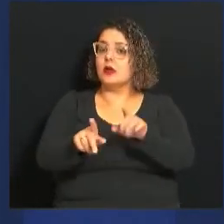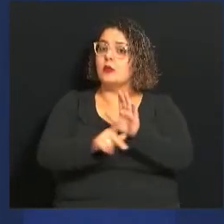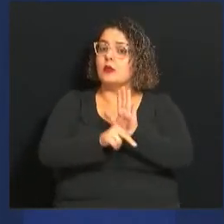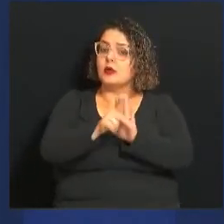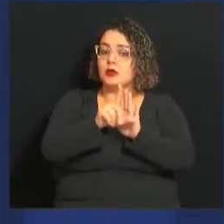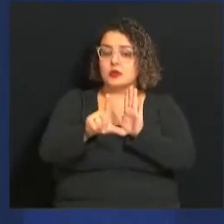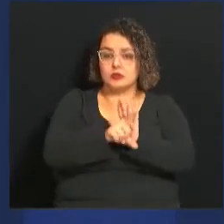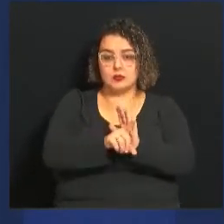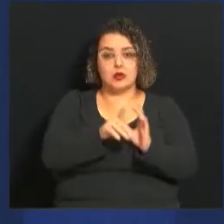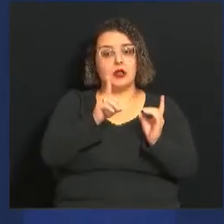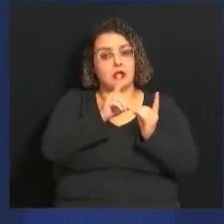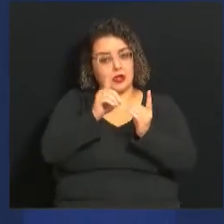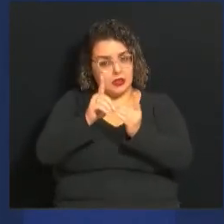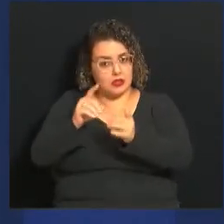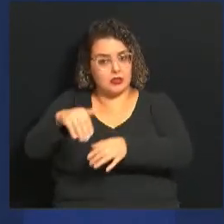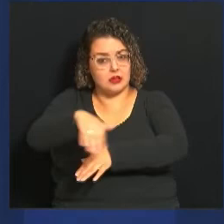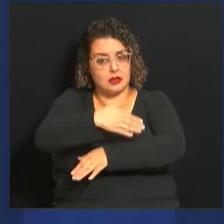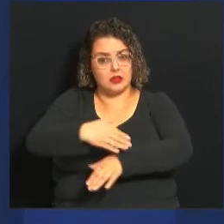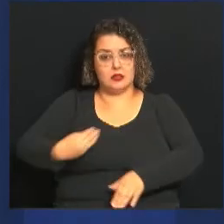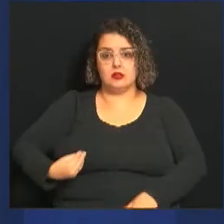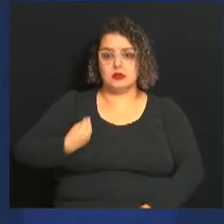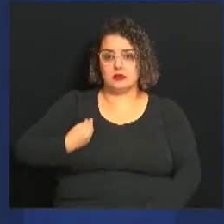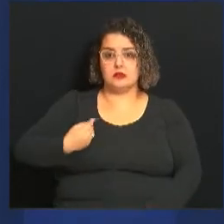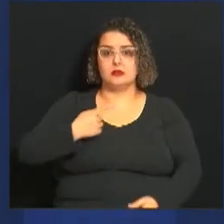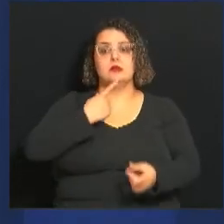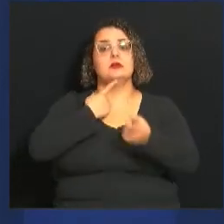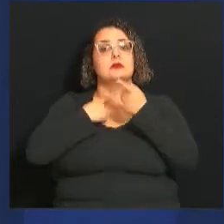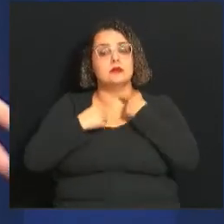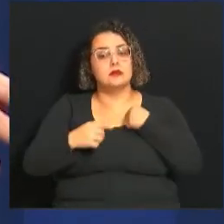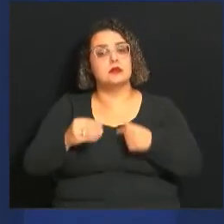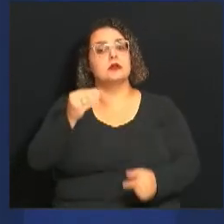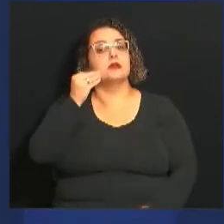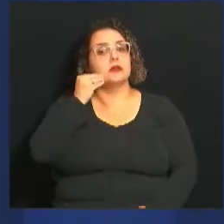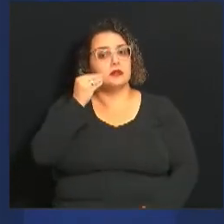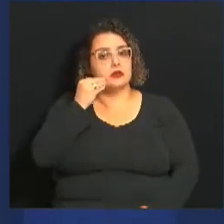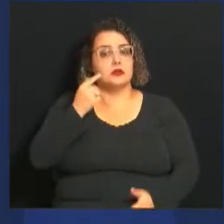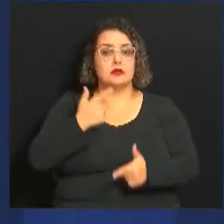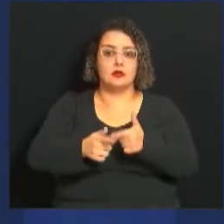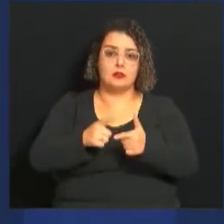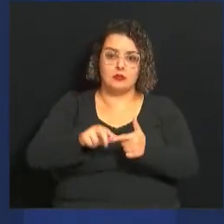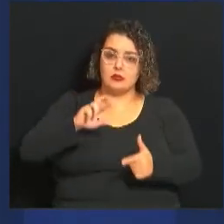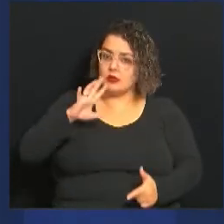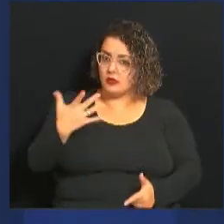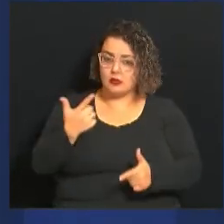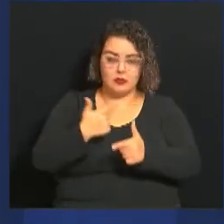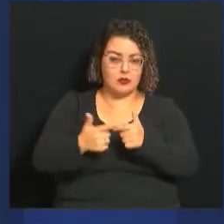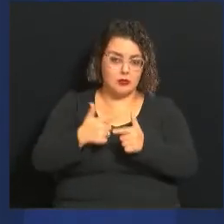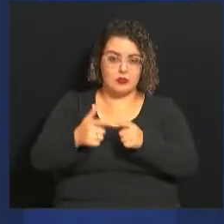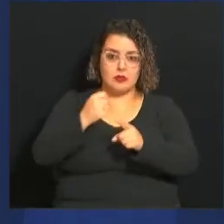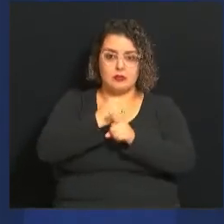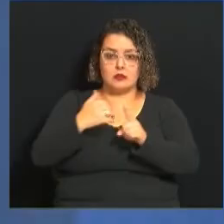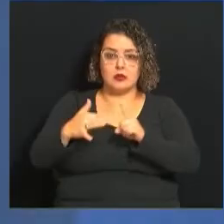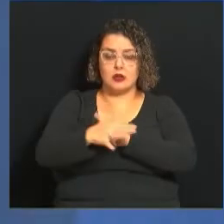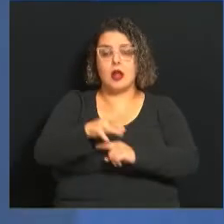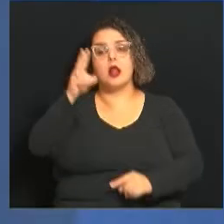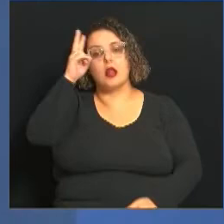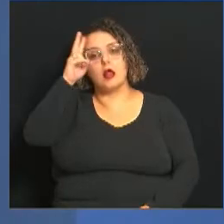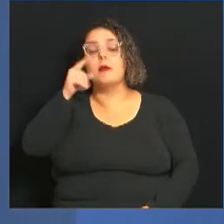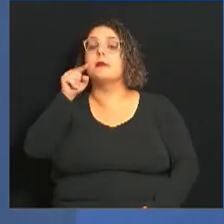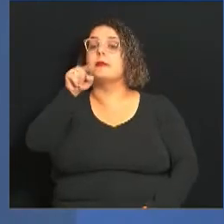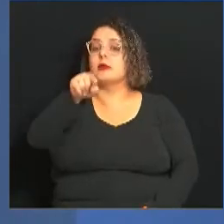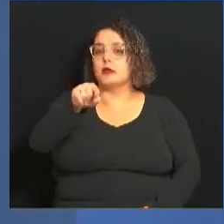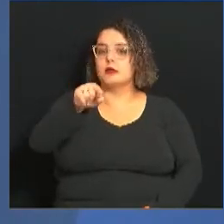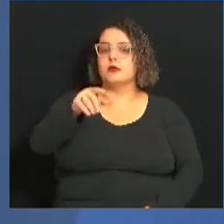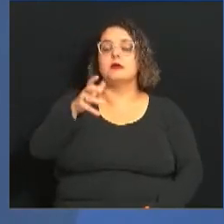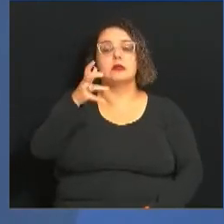essa população nas suas necessidades e tentar resolver esse problema que é o problema social. Tá certo? Então, lembrando que você que